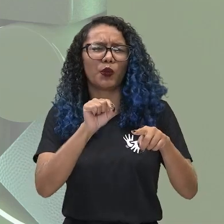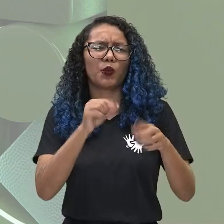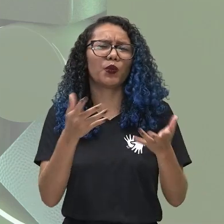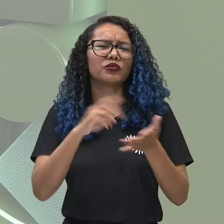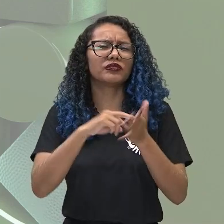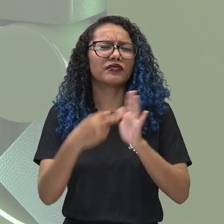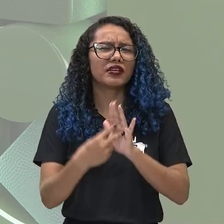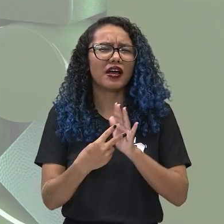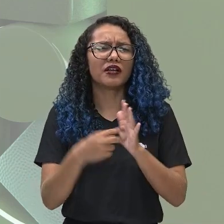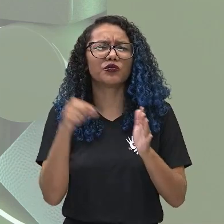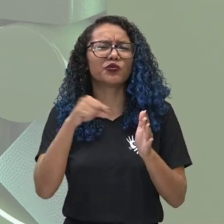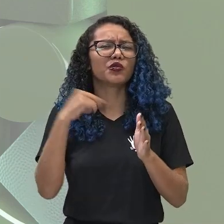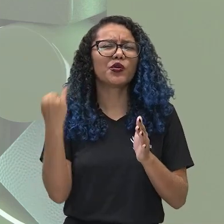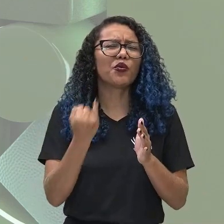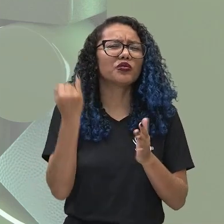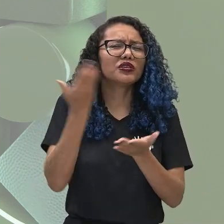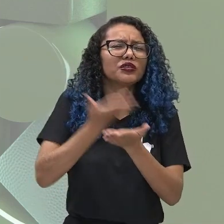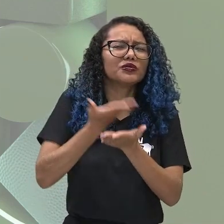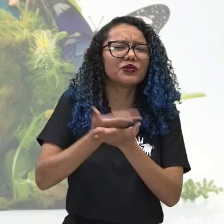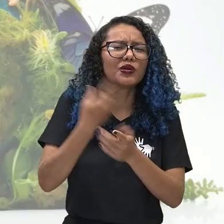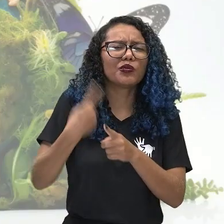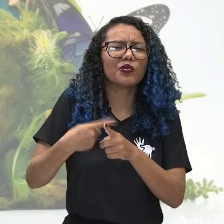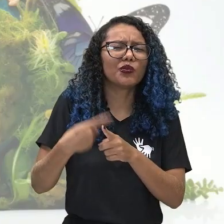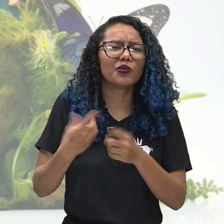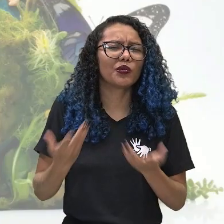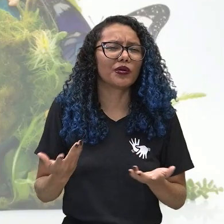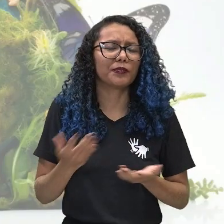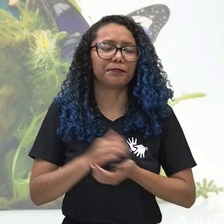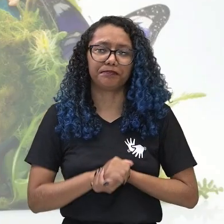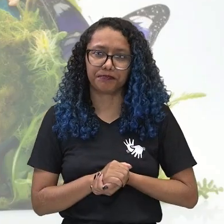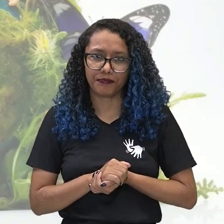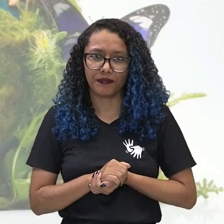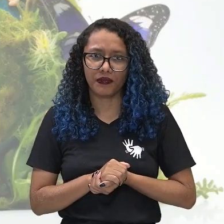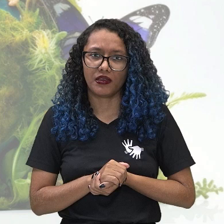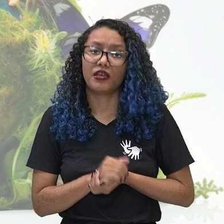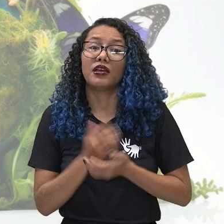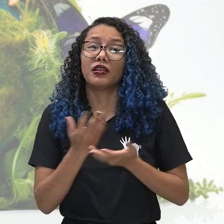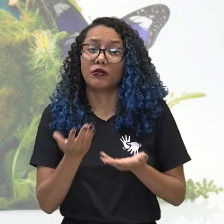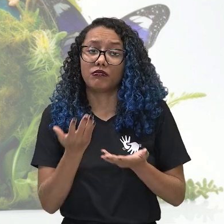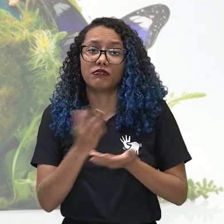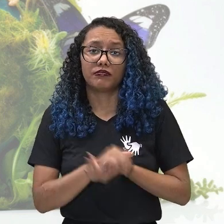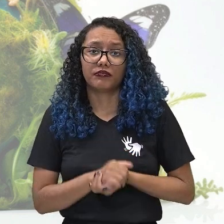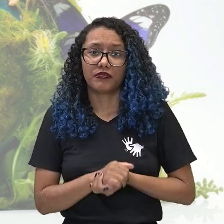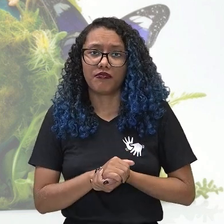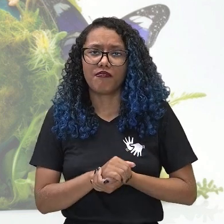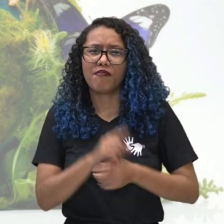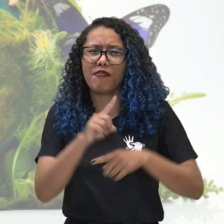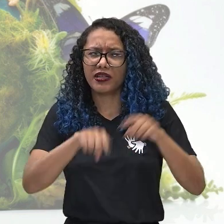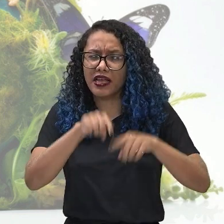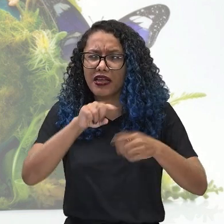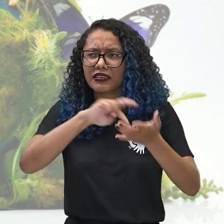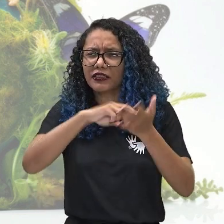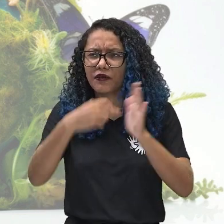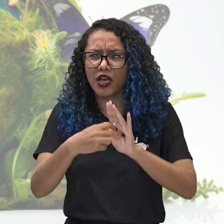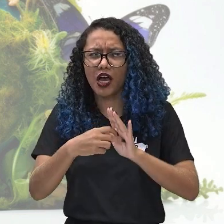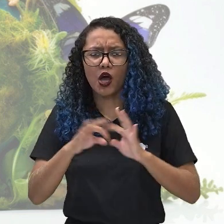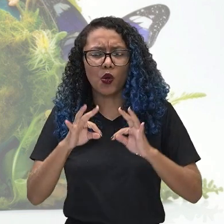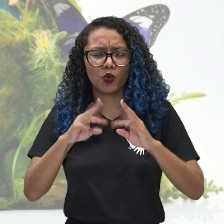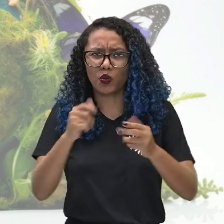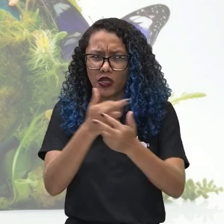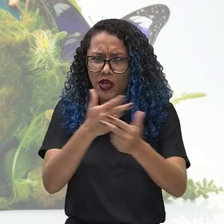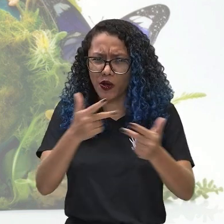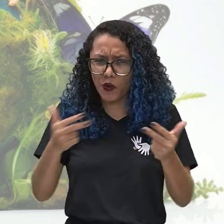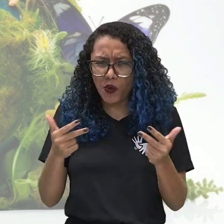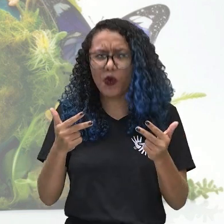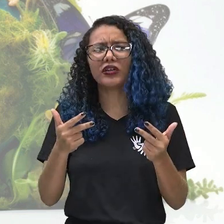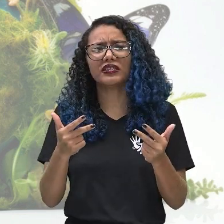nós estudarmos a matéria? A matéria é tudo que ocupa espaço